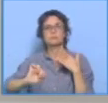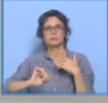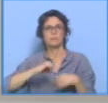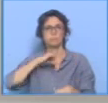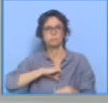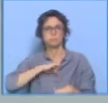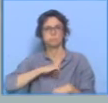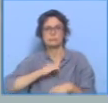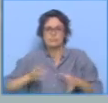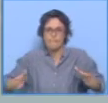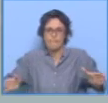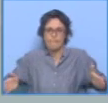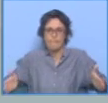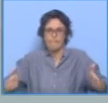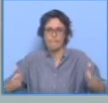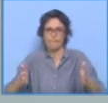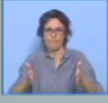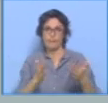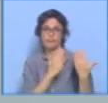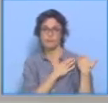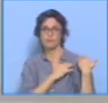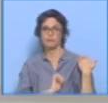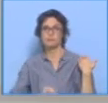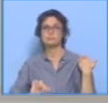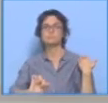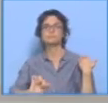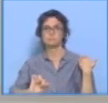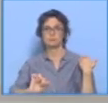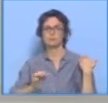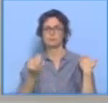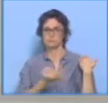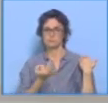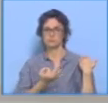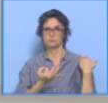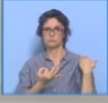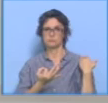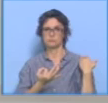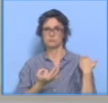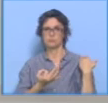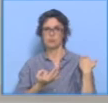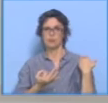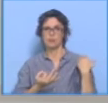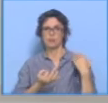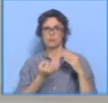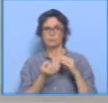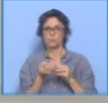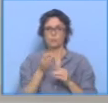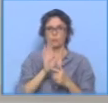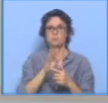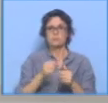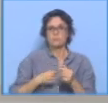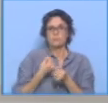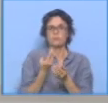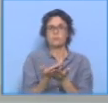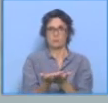ele tem a responsabilidade de tornar presente o bom samaritano para todas as pessoas que precisarem